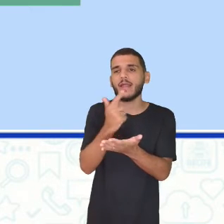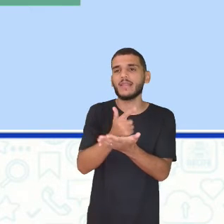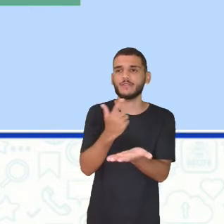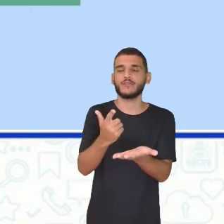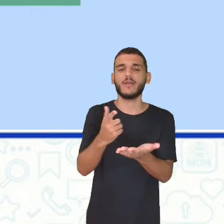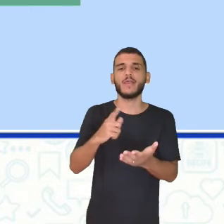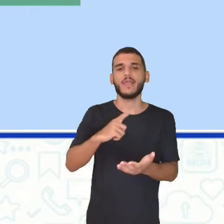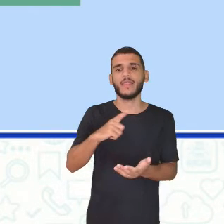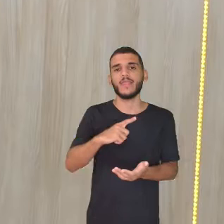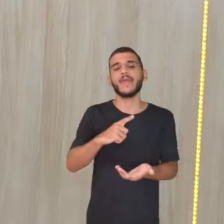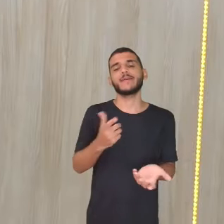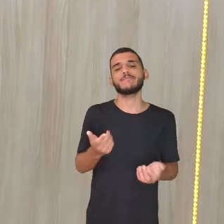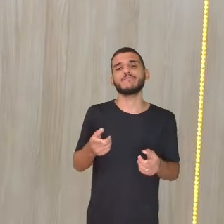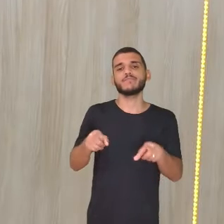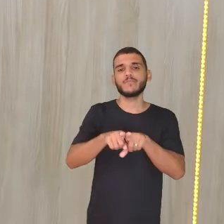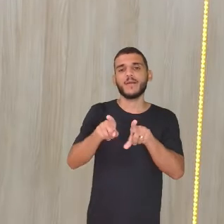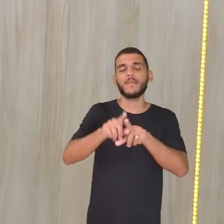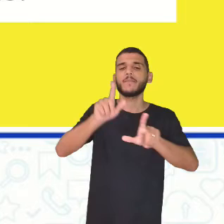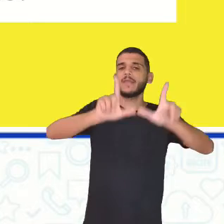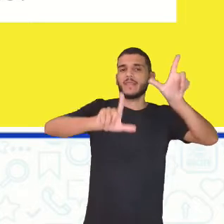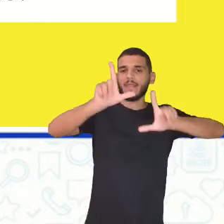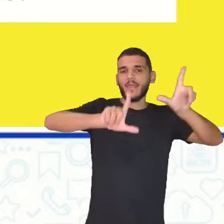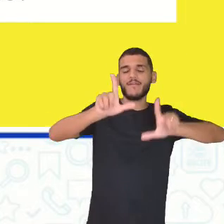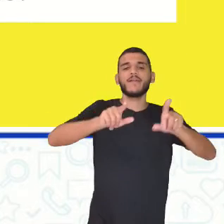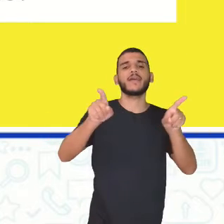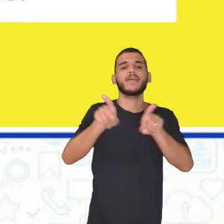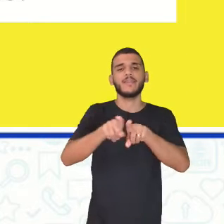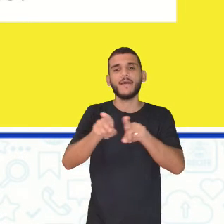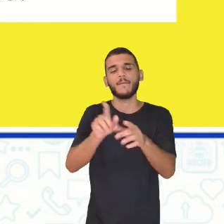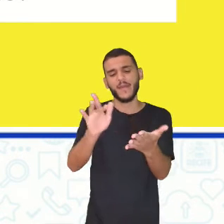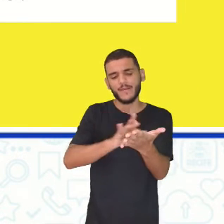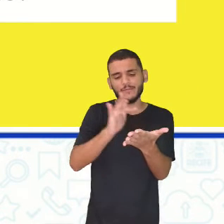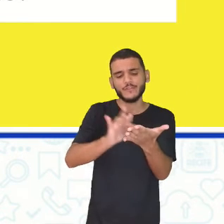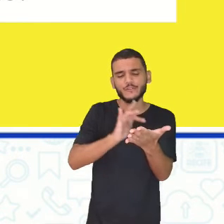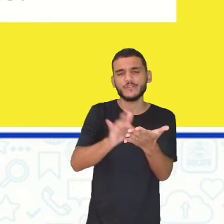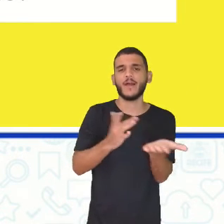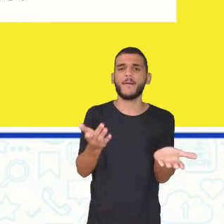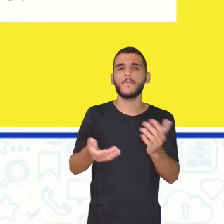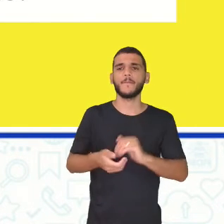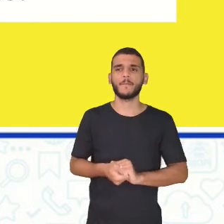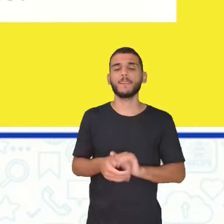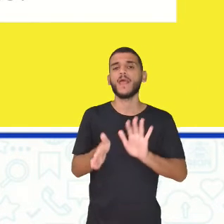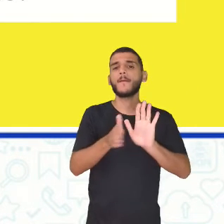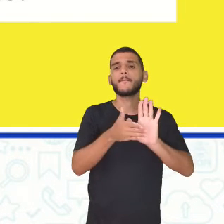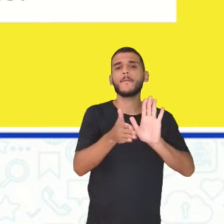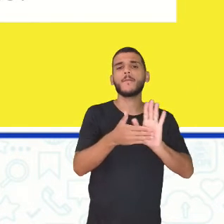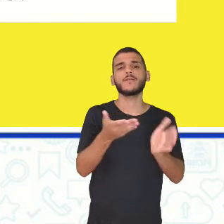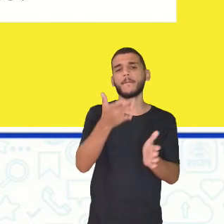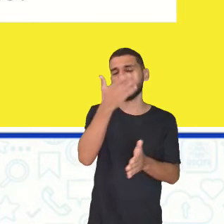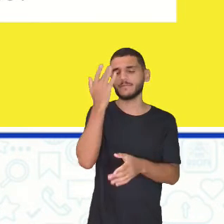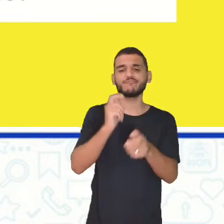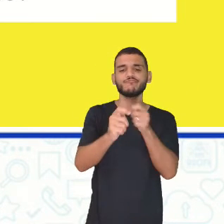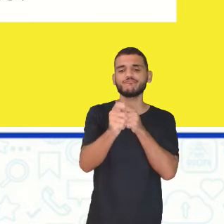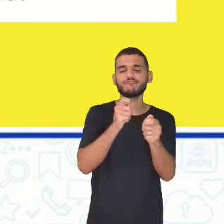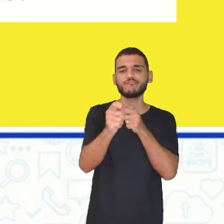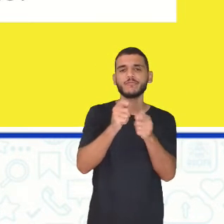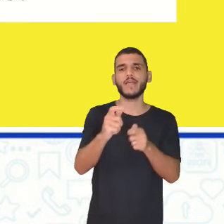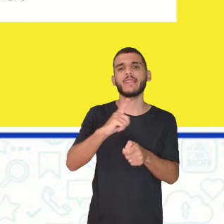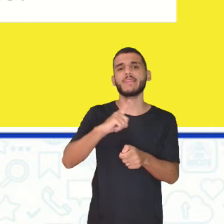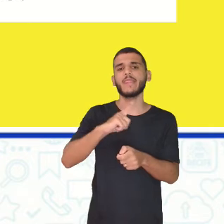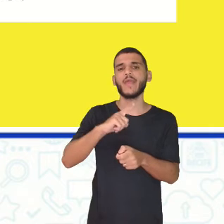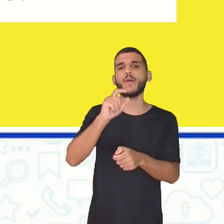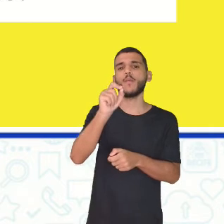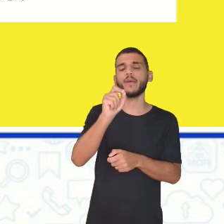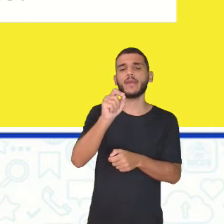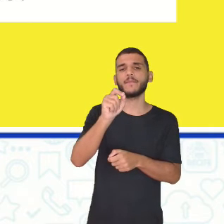na mídia digital. O propósito do entrevistador é obter informações sobre